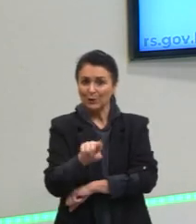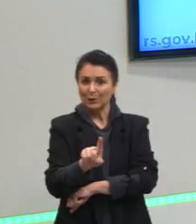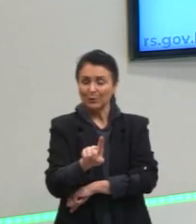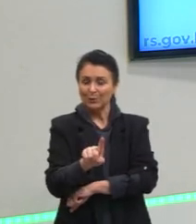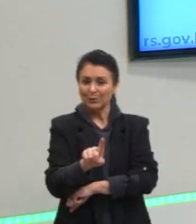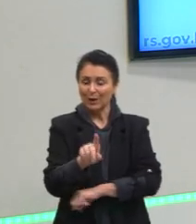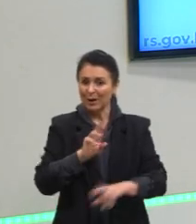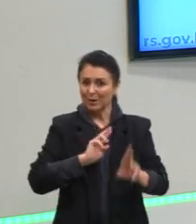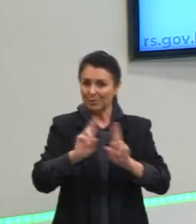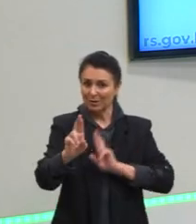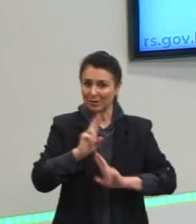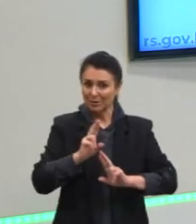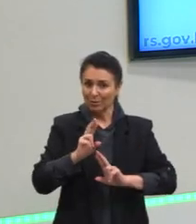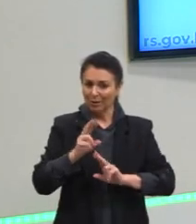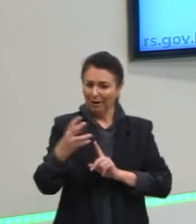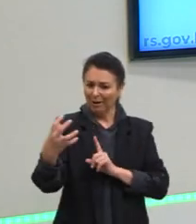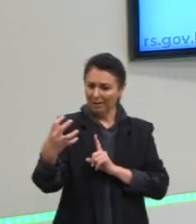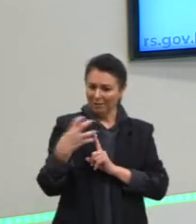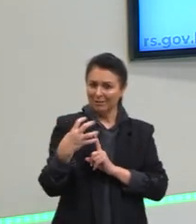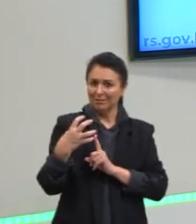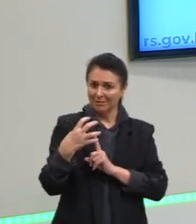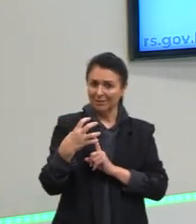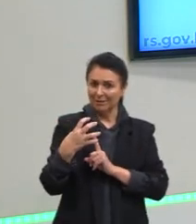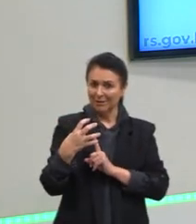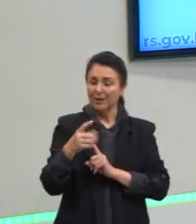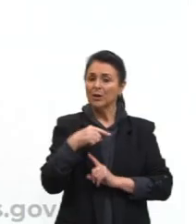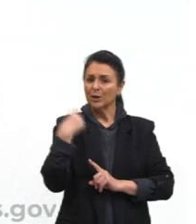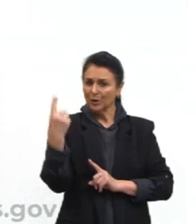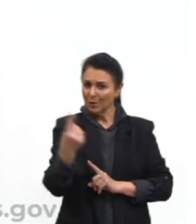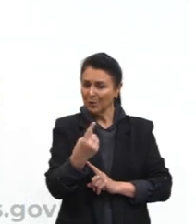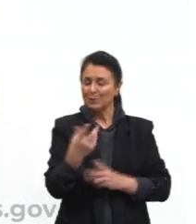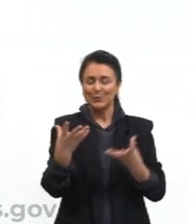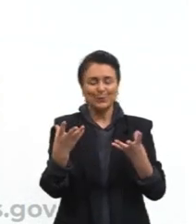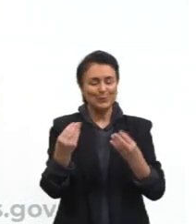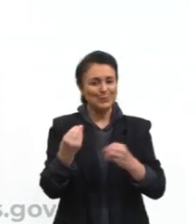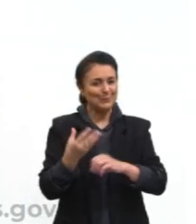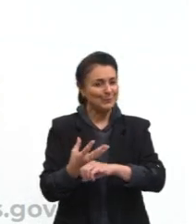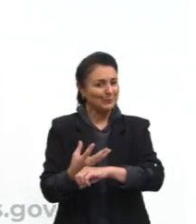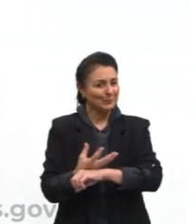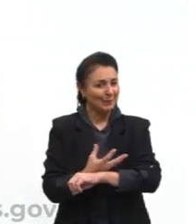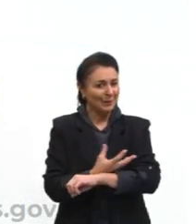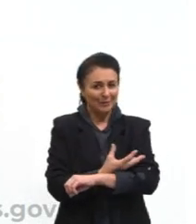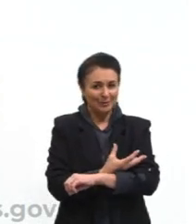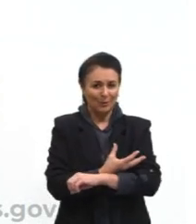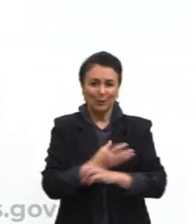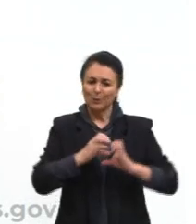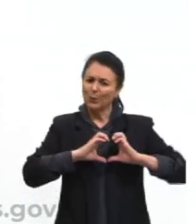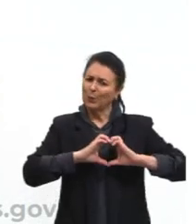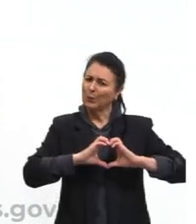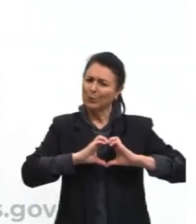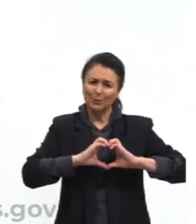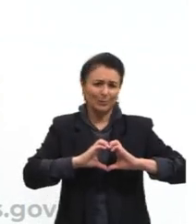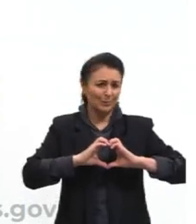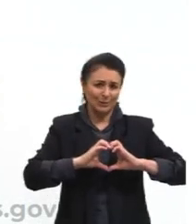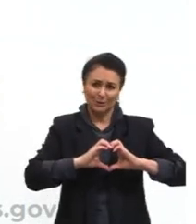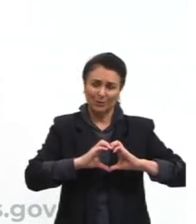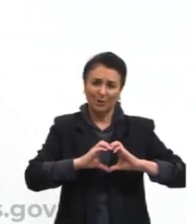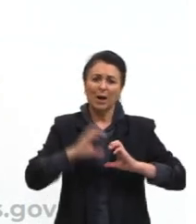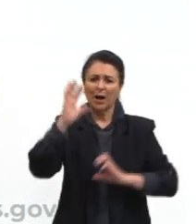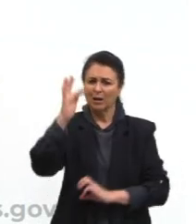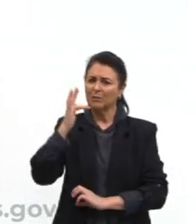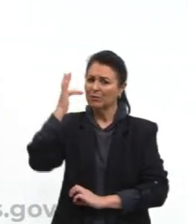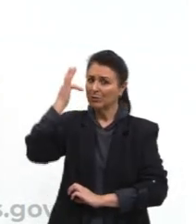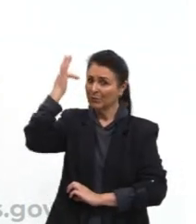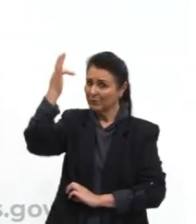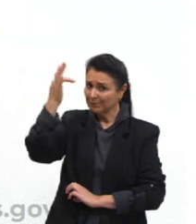somos afetados né E nós somos muito paixão né a filosofia EA sociologia e se utiliza de muitos